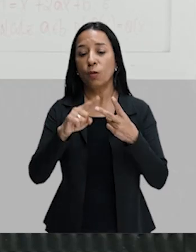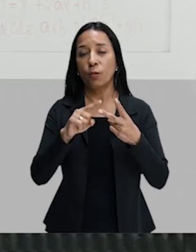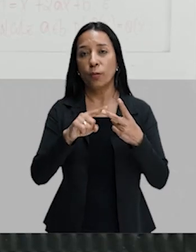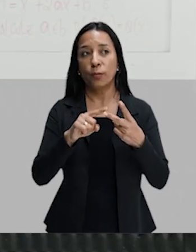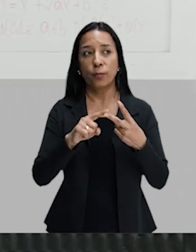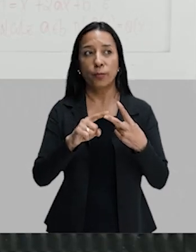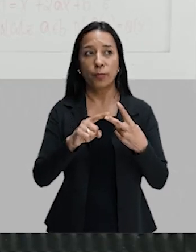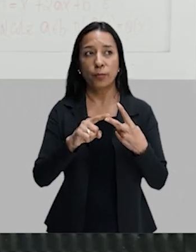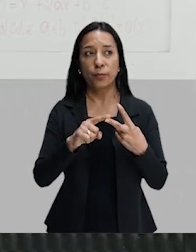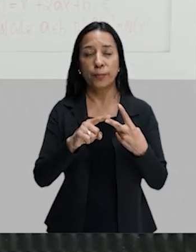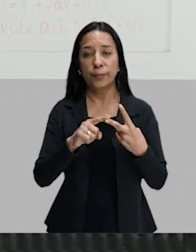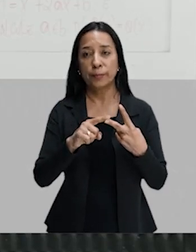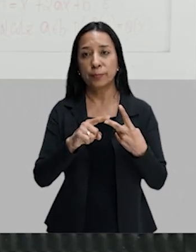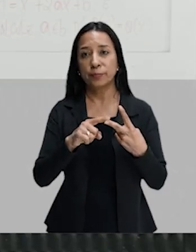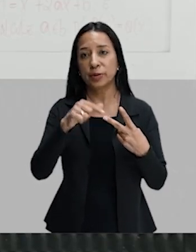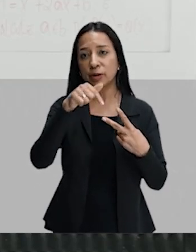polinômio